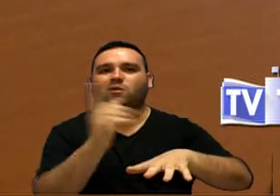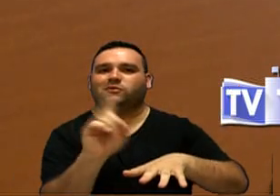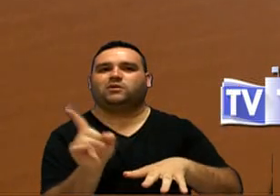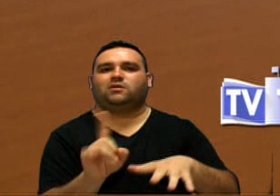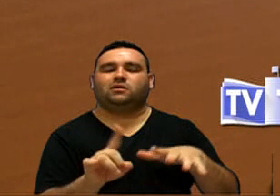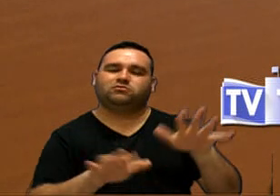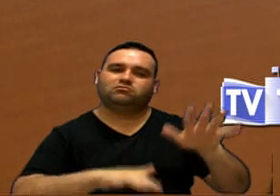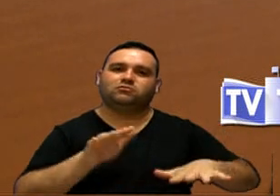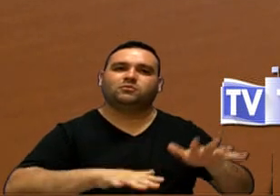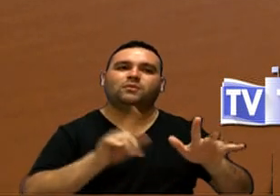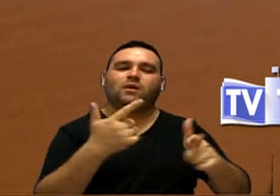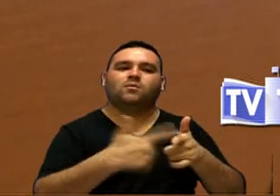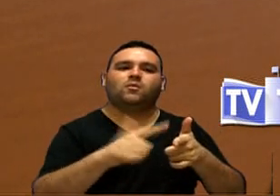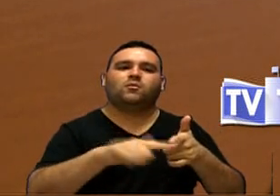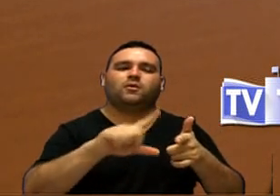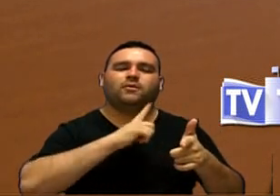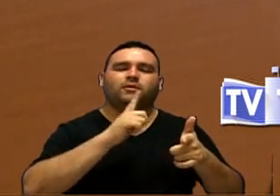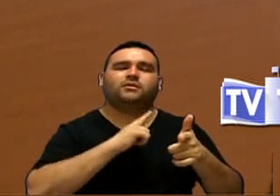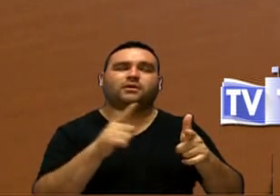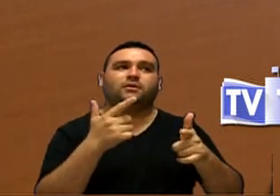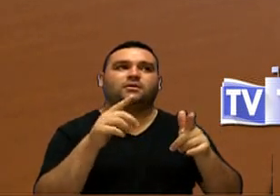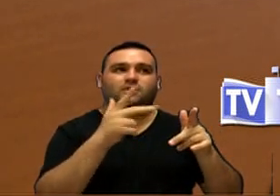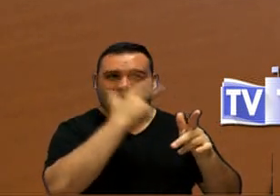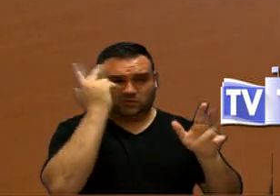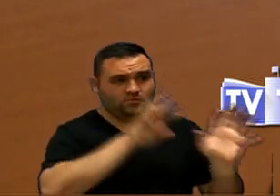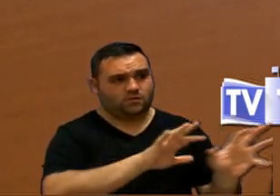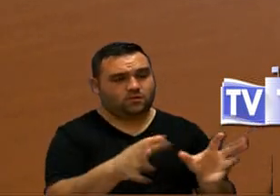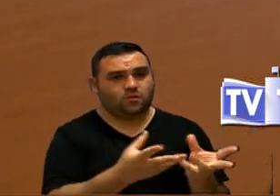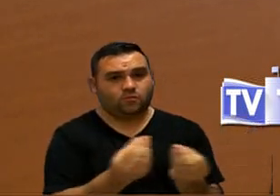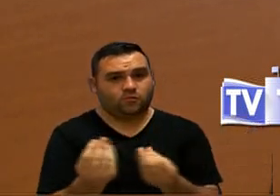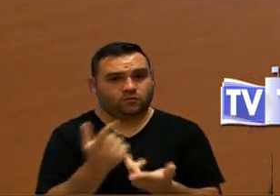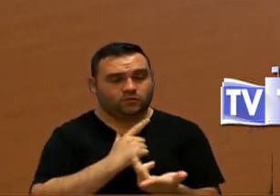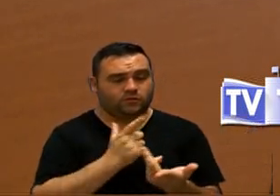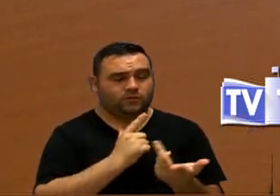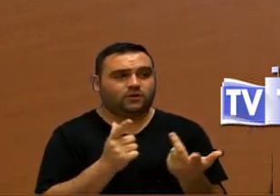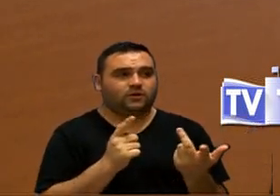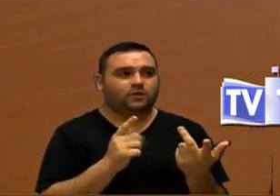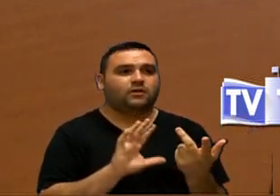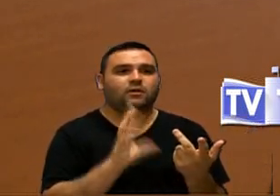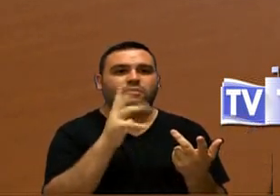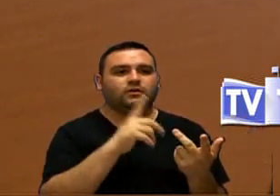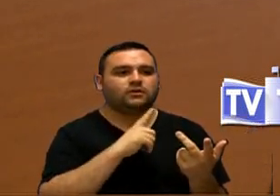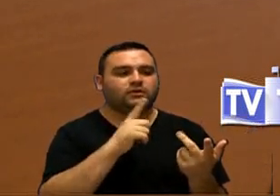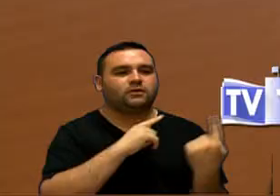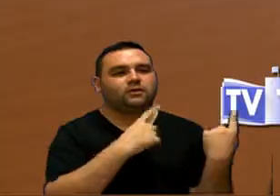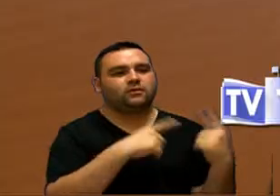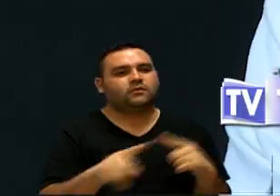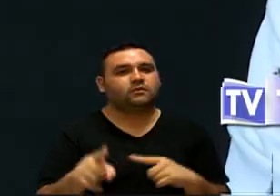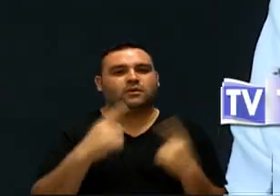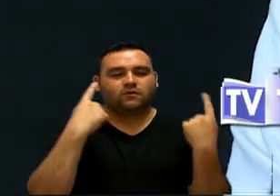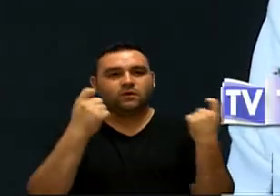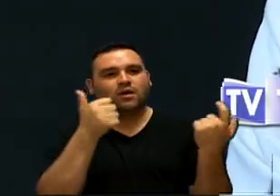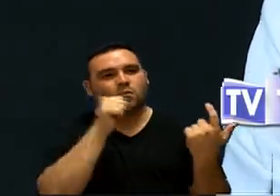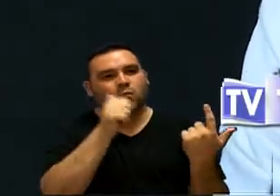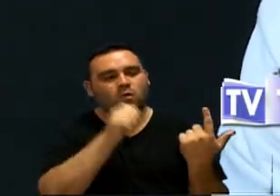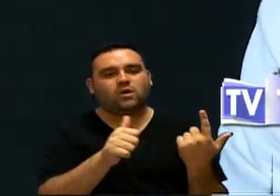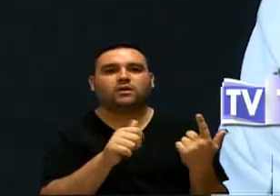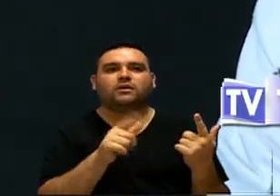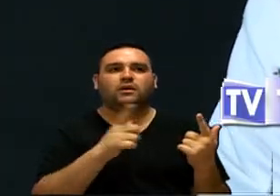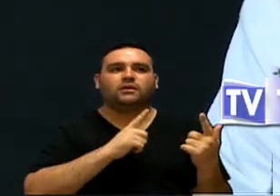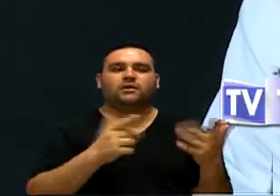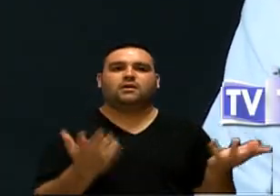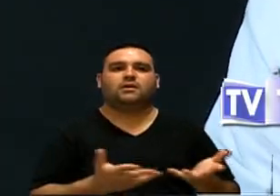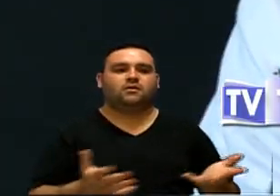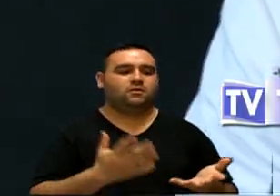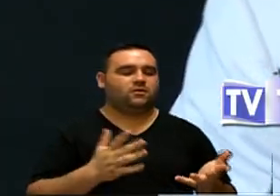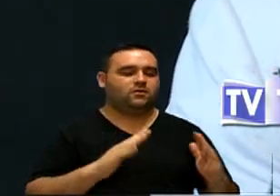mas é um problema que afeta muito a causa do combate à violência contra a mulher. Nós tivemos agora